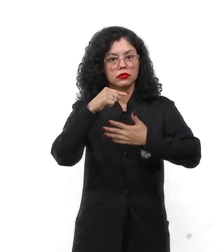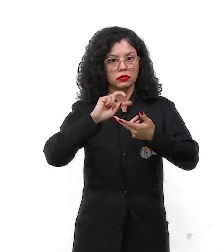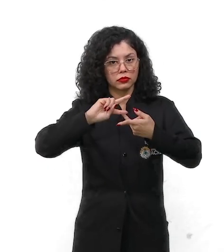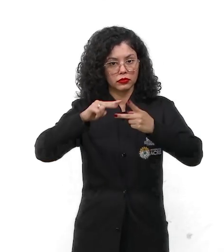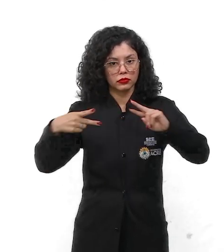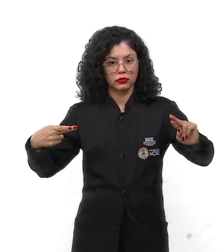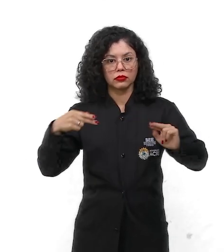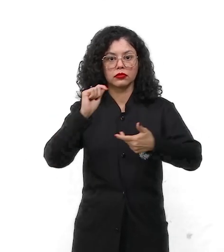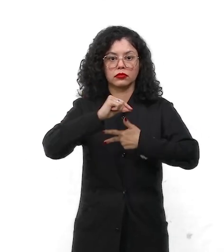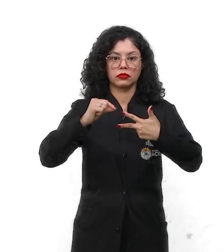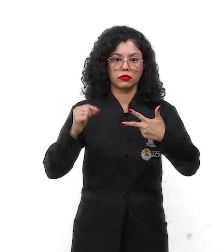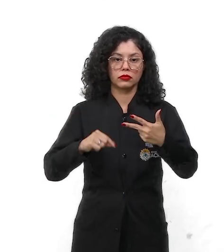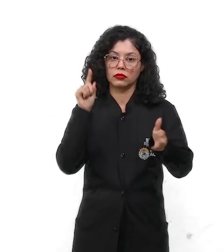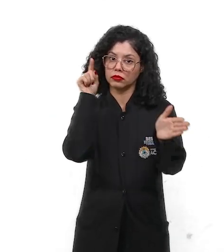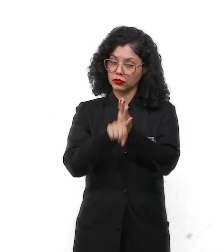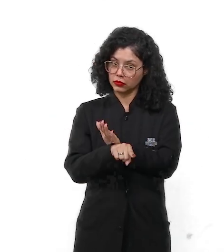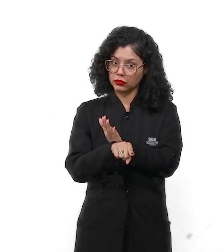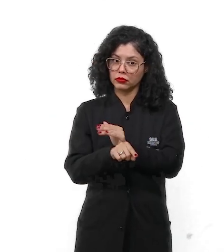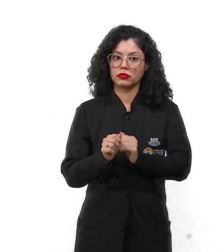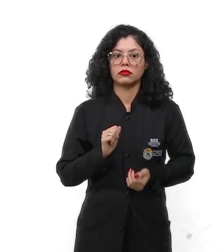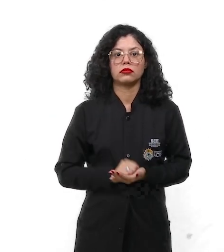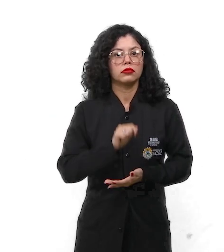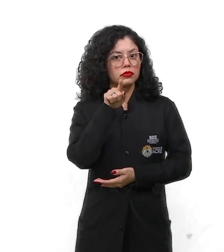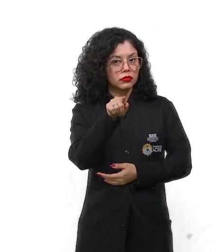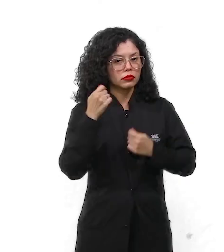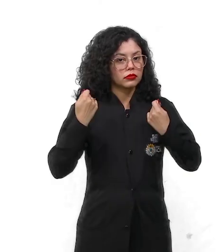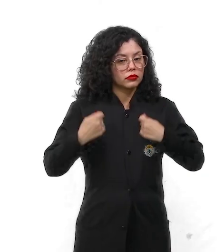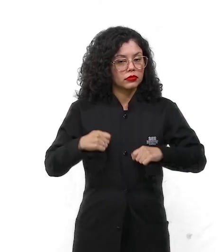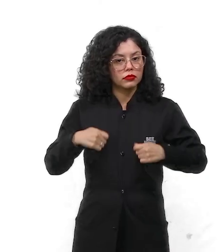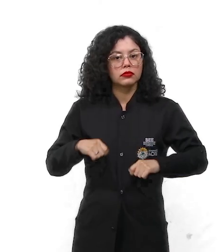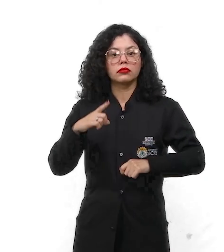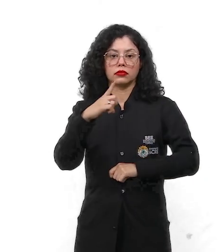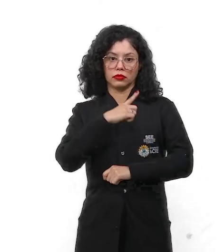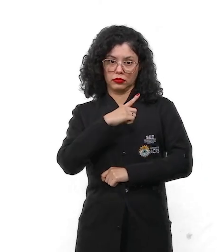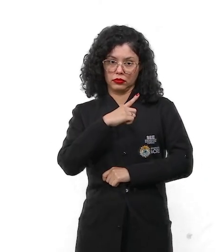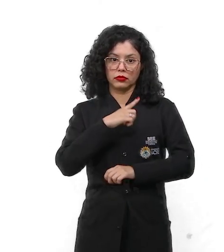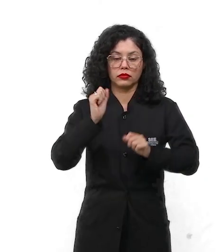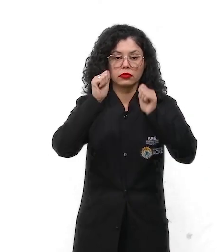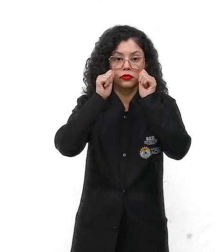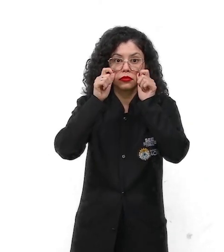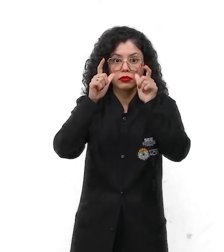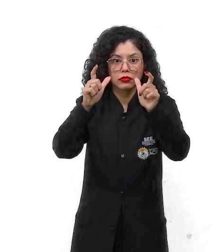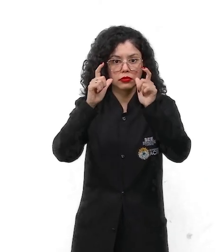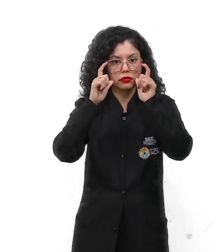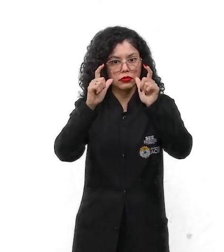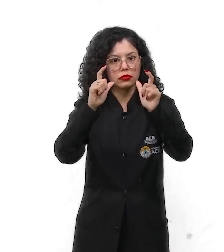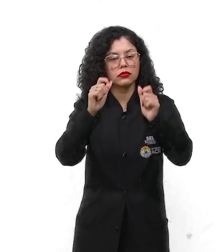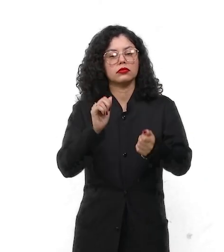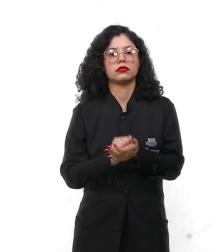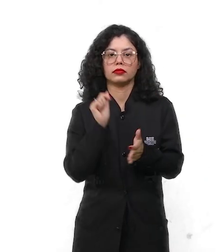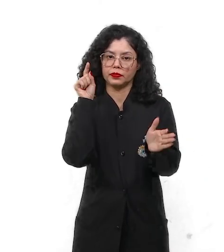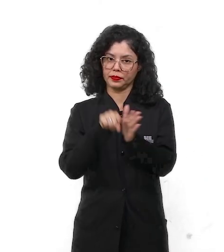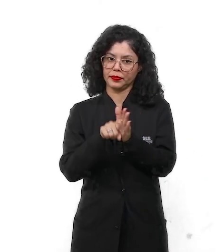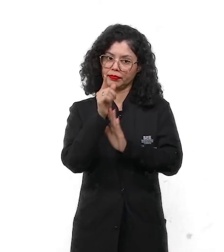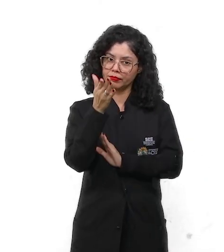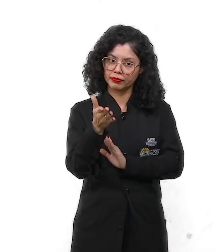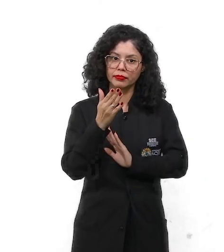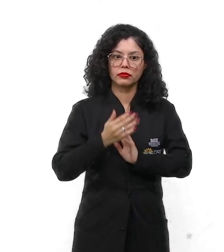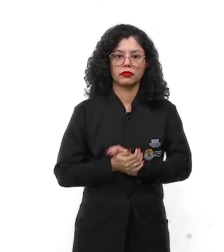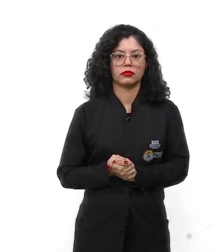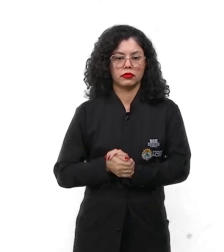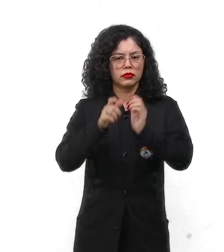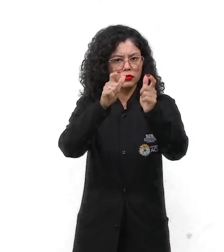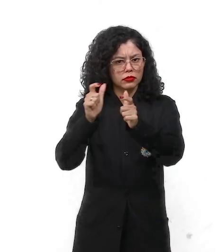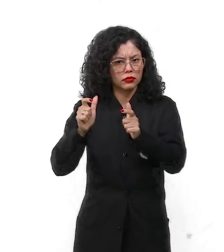tem um comando. E aí vocês devem sempre estar atentos para esse comando. De